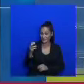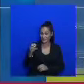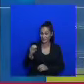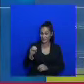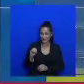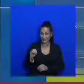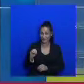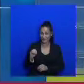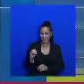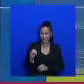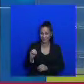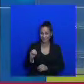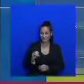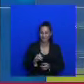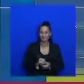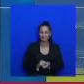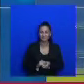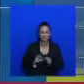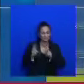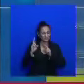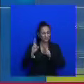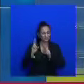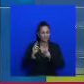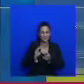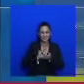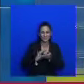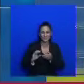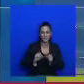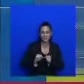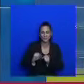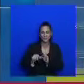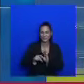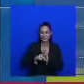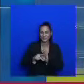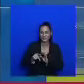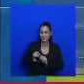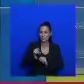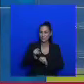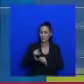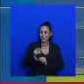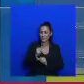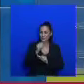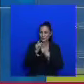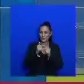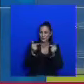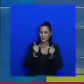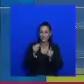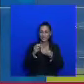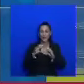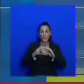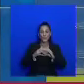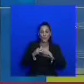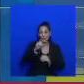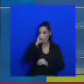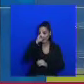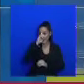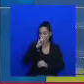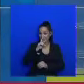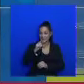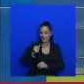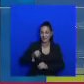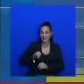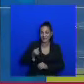20. Estamos na torcida, esse prêmio pode sair para você hoje. Boa sorte. Bola amarela, número